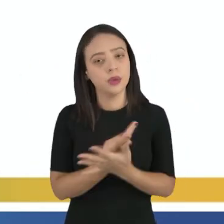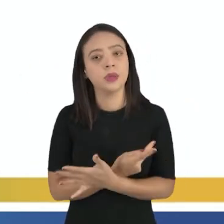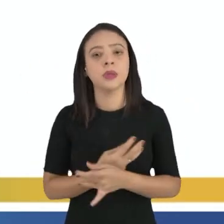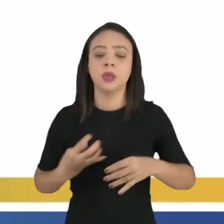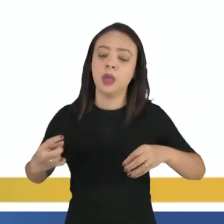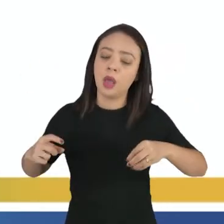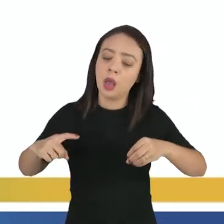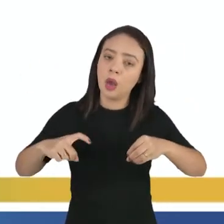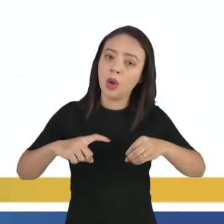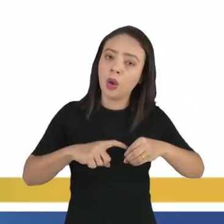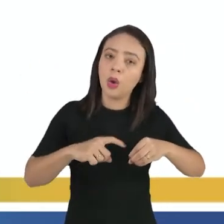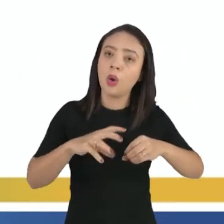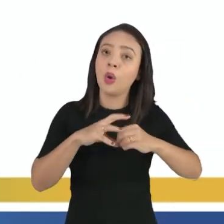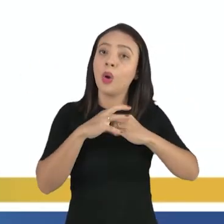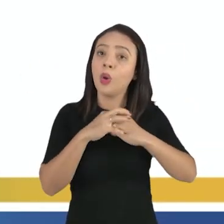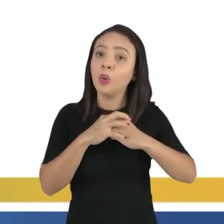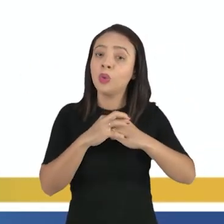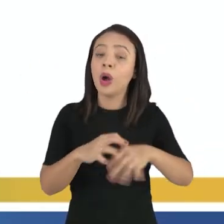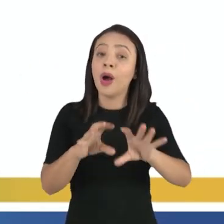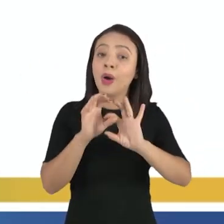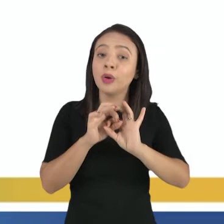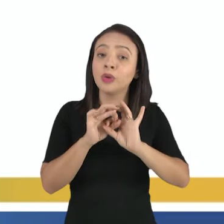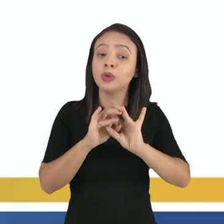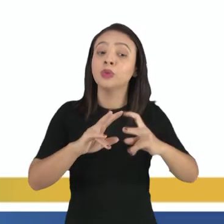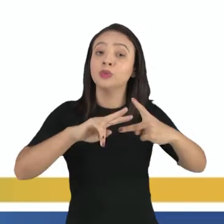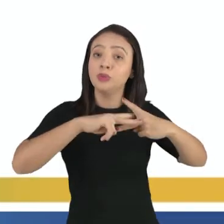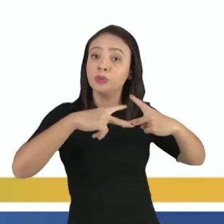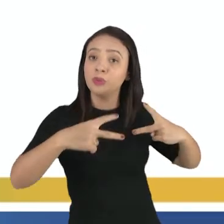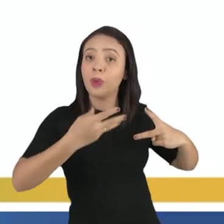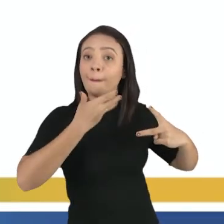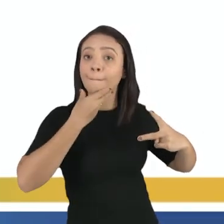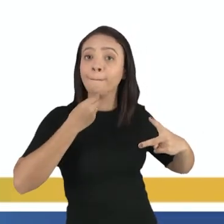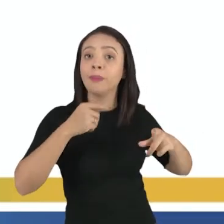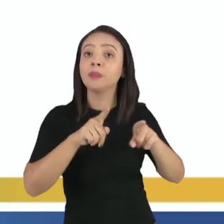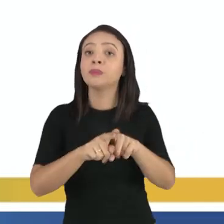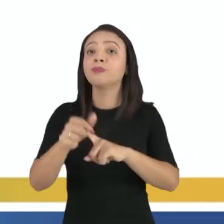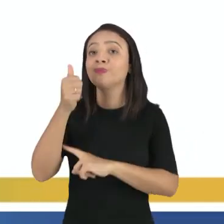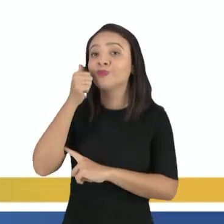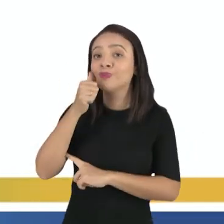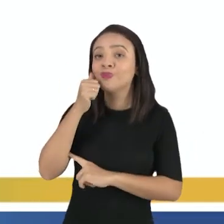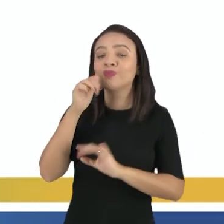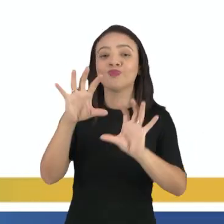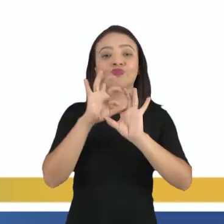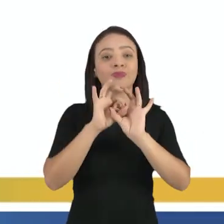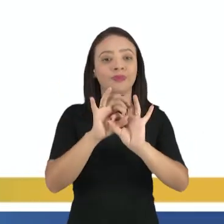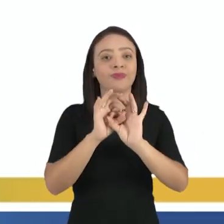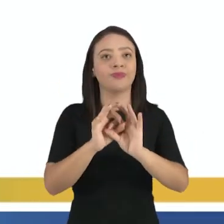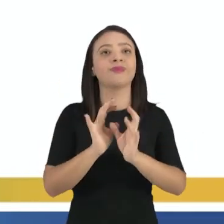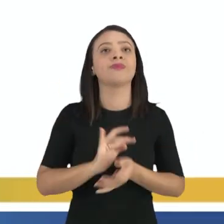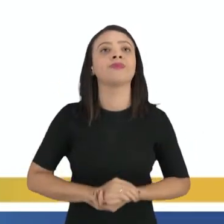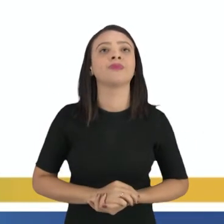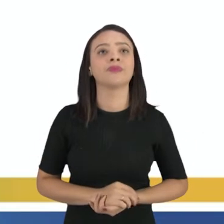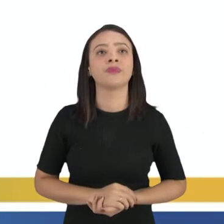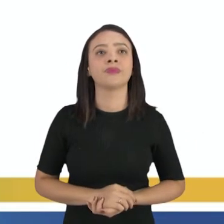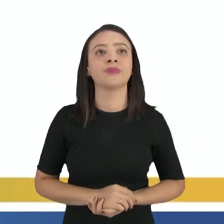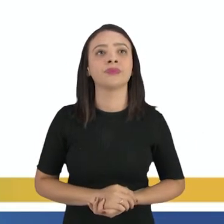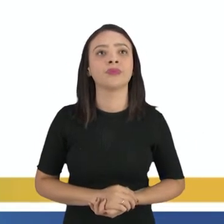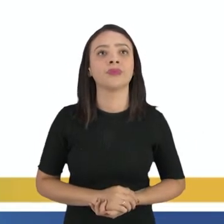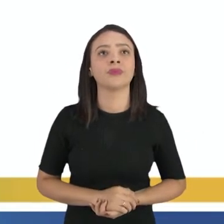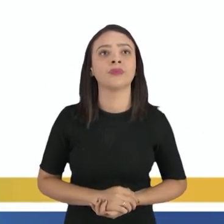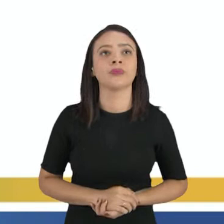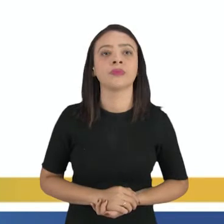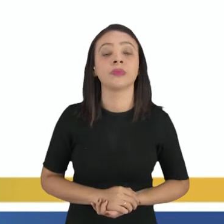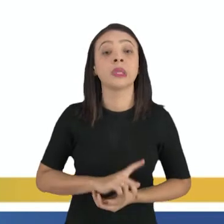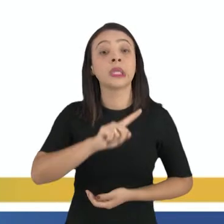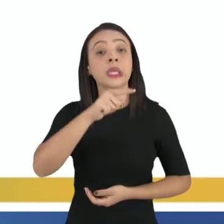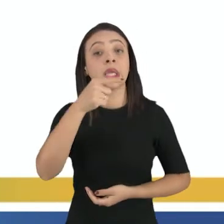do material genético, tanto do gameta masculino quanto do gameta feminino.